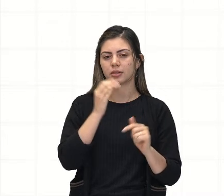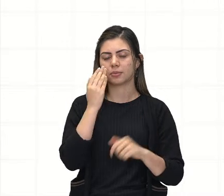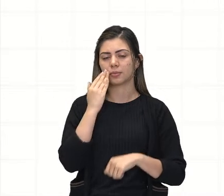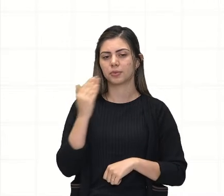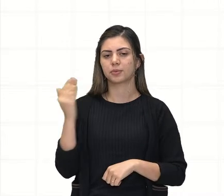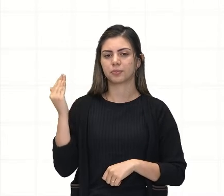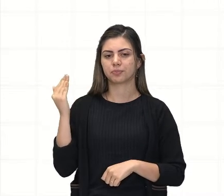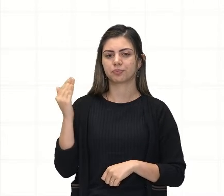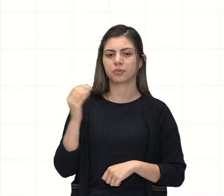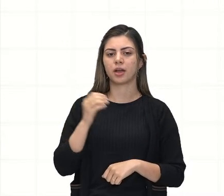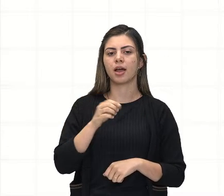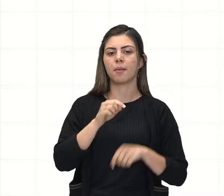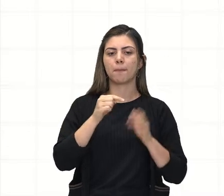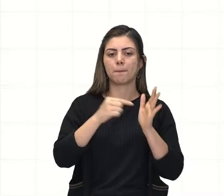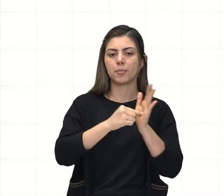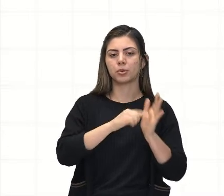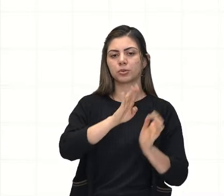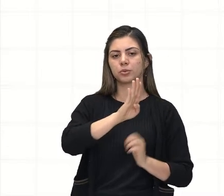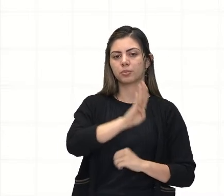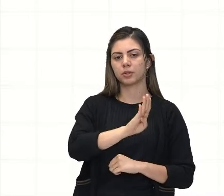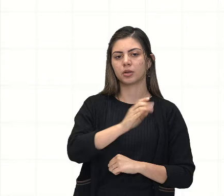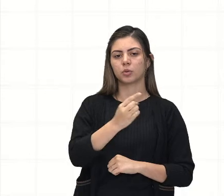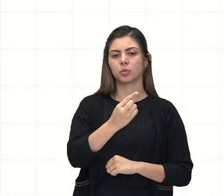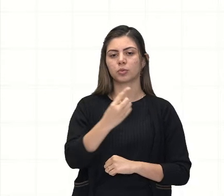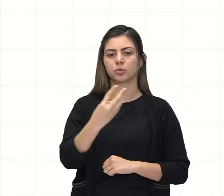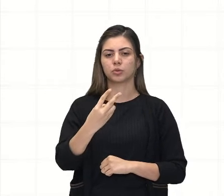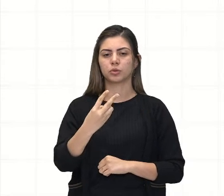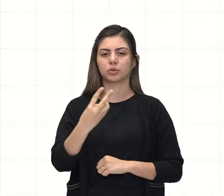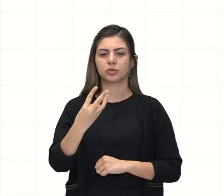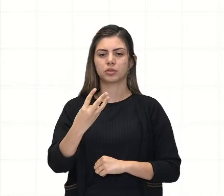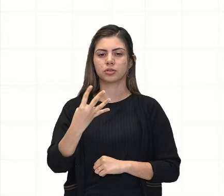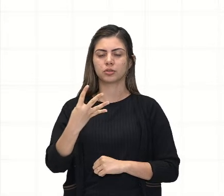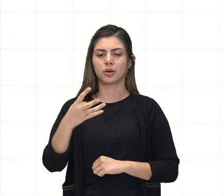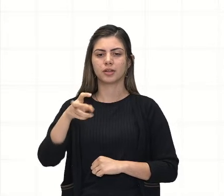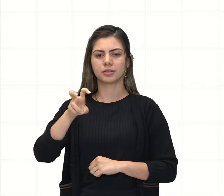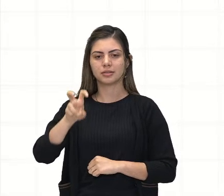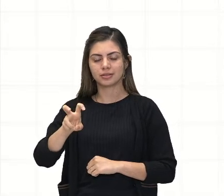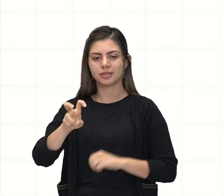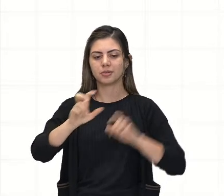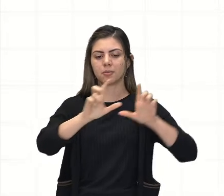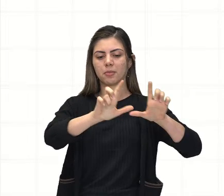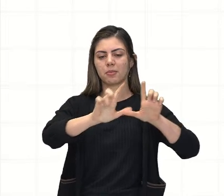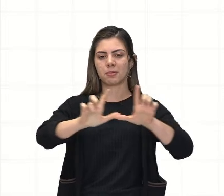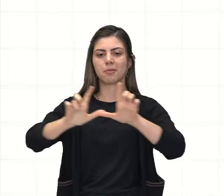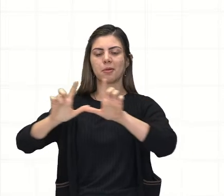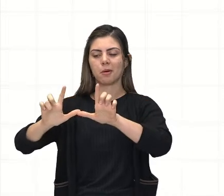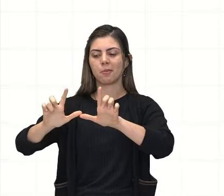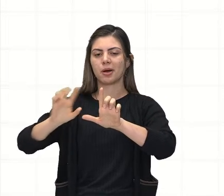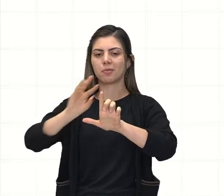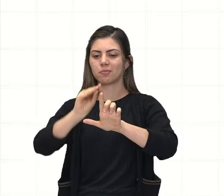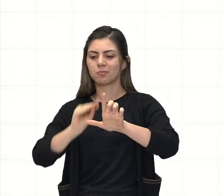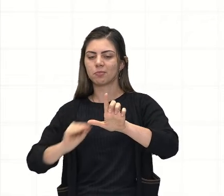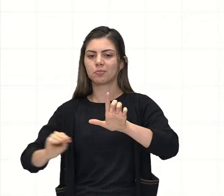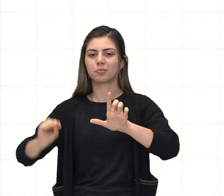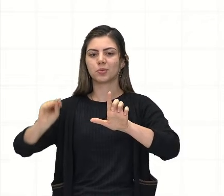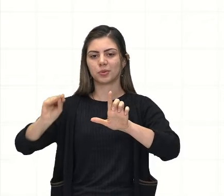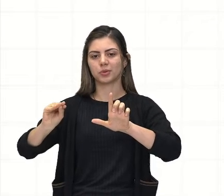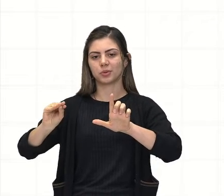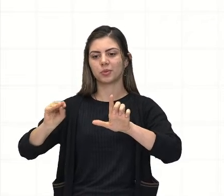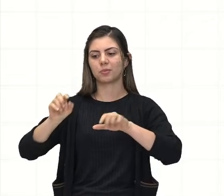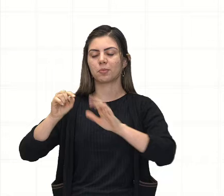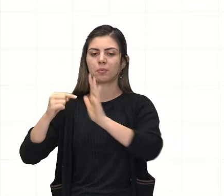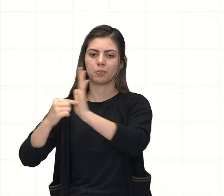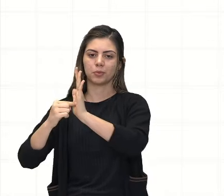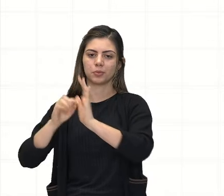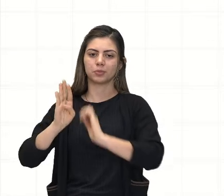1, 2, 3, 4, 5 quadrados para a direita no ponto B.